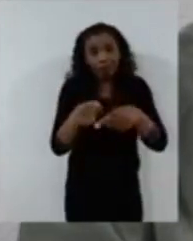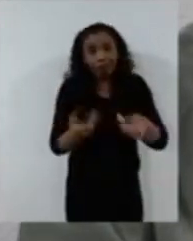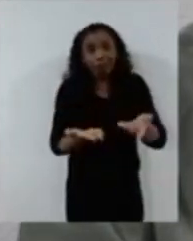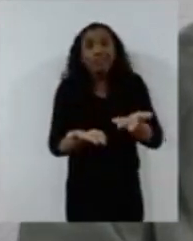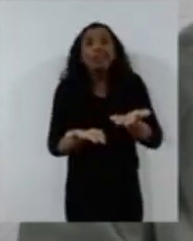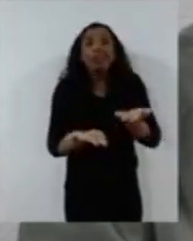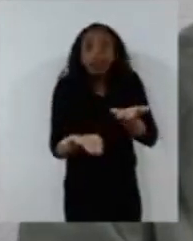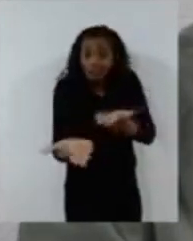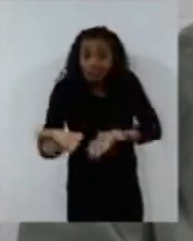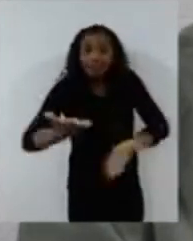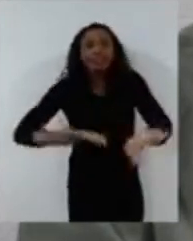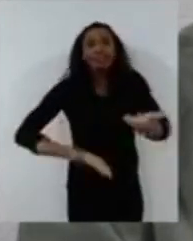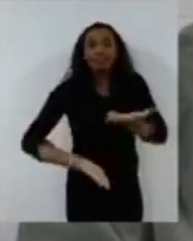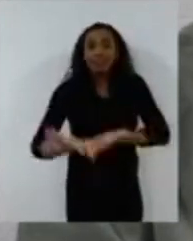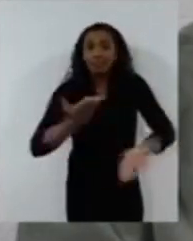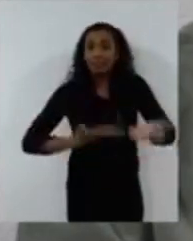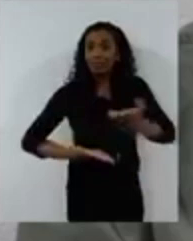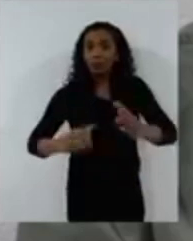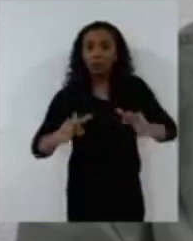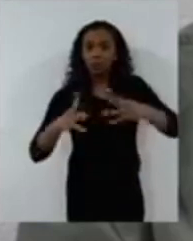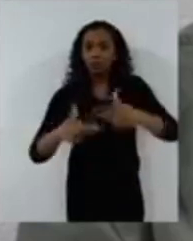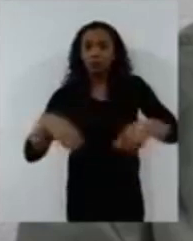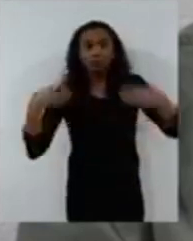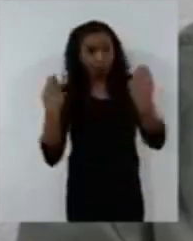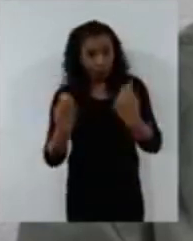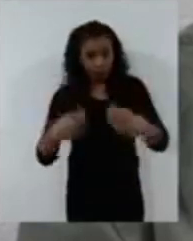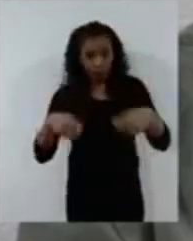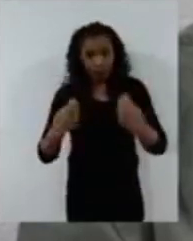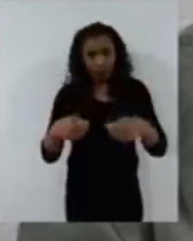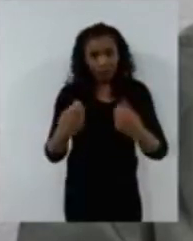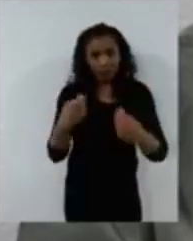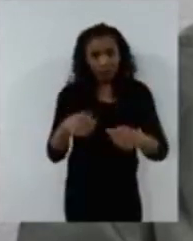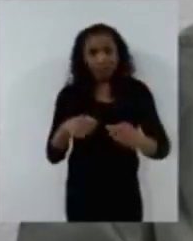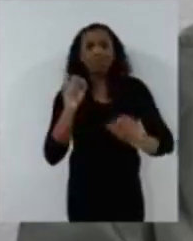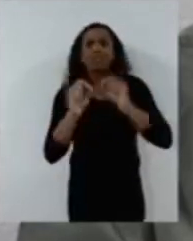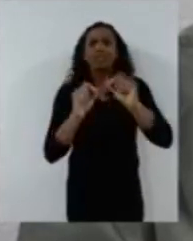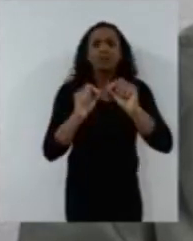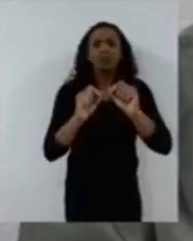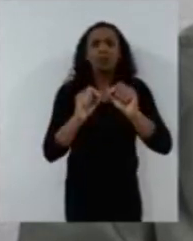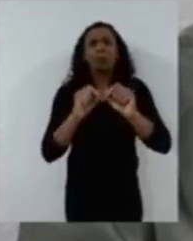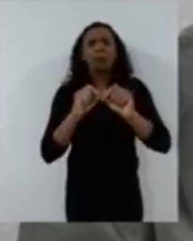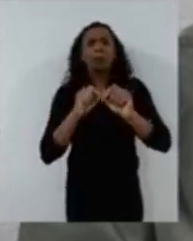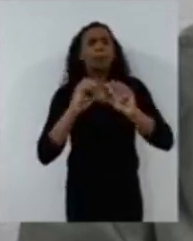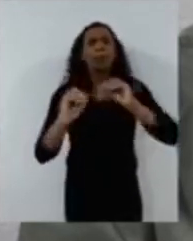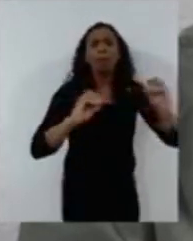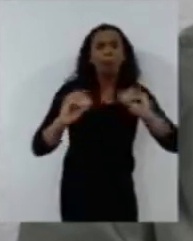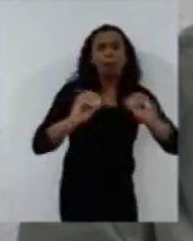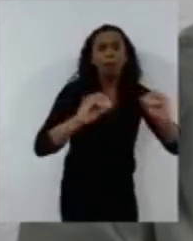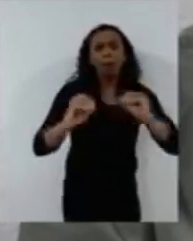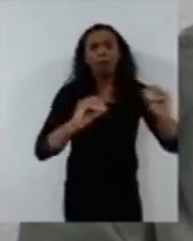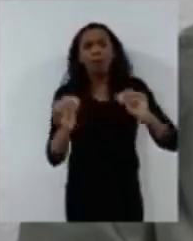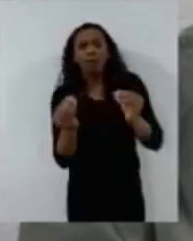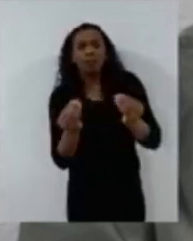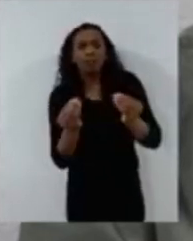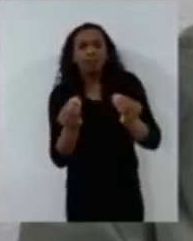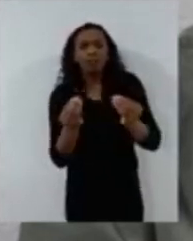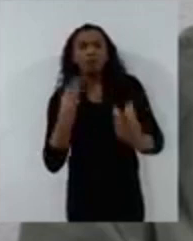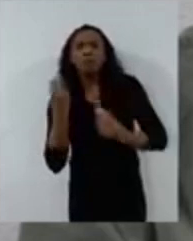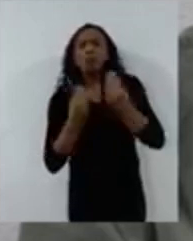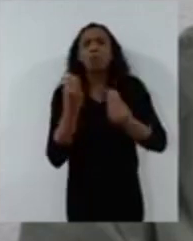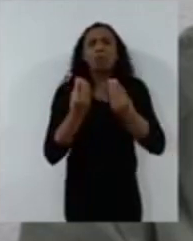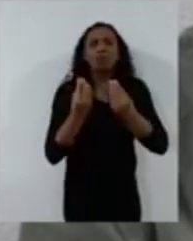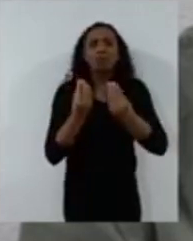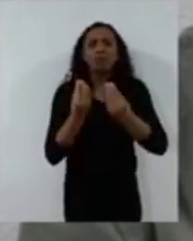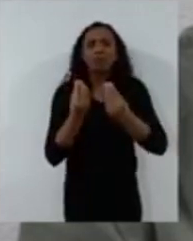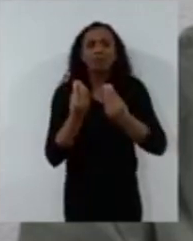atender às necessidades da flexibilização de funcionamento